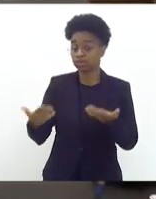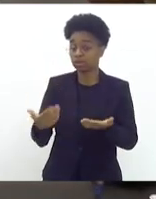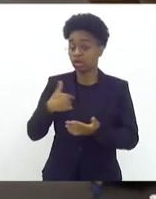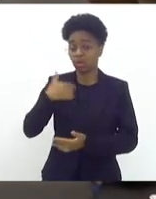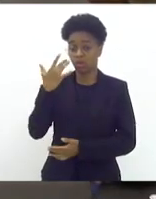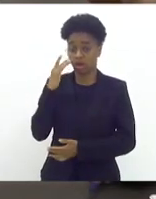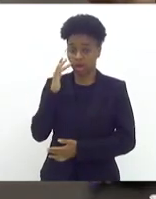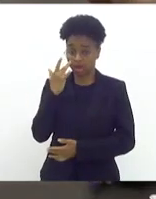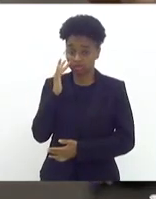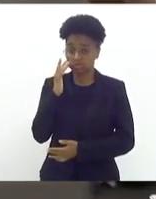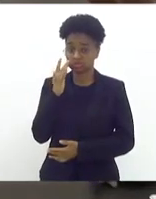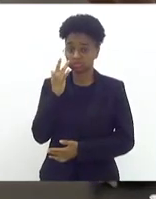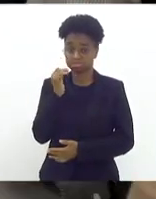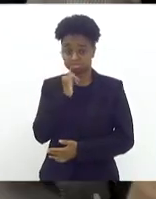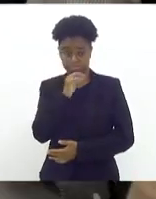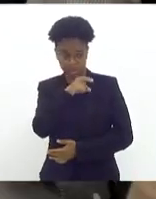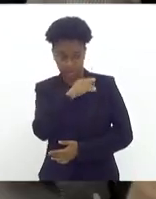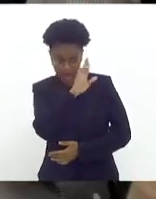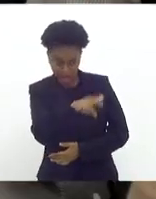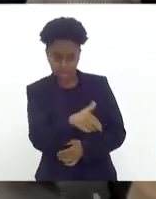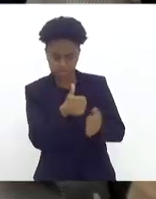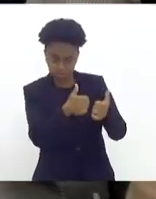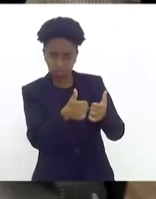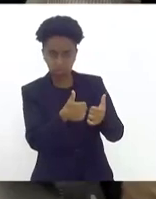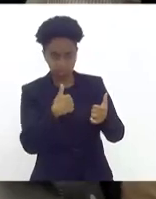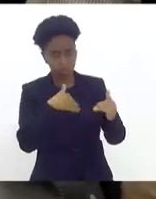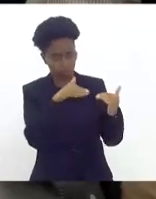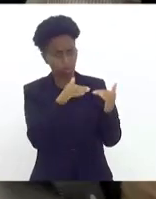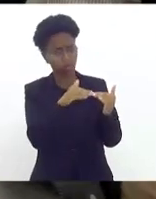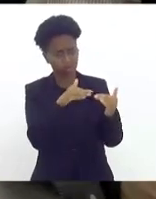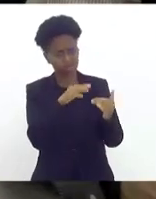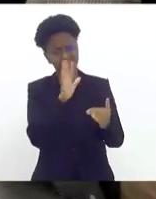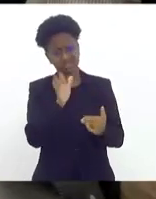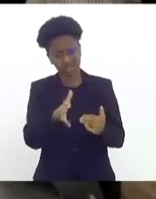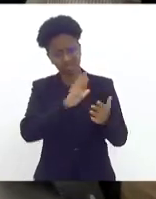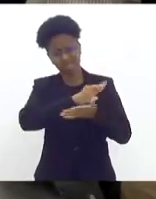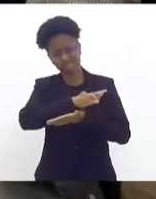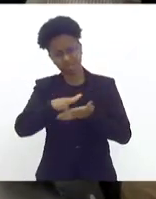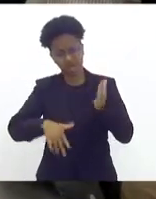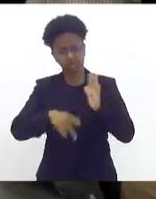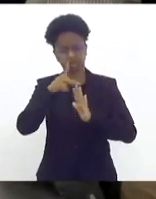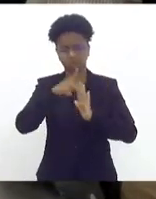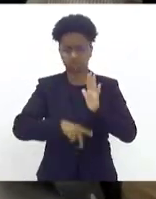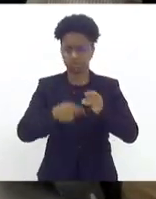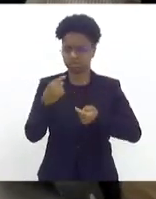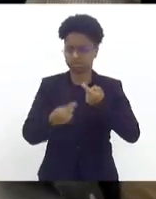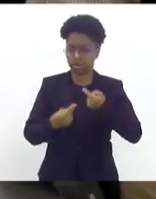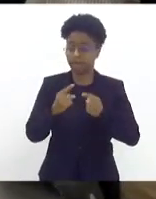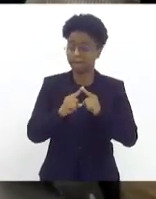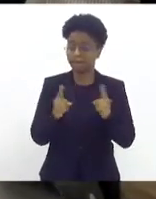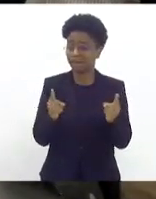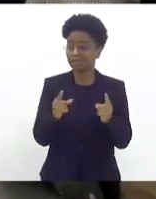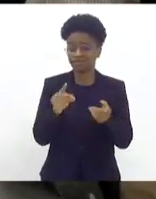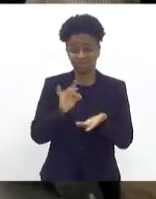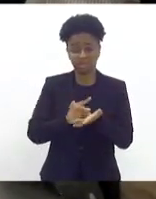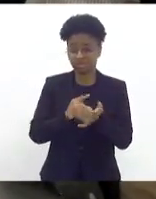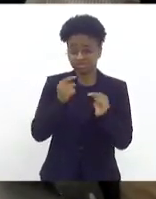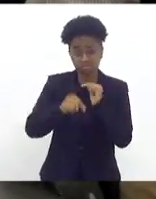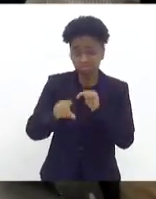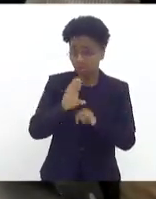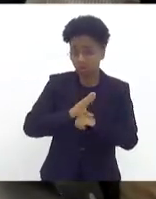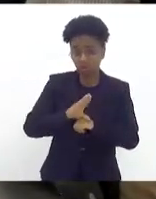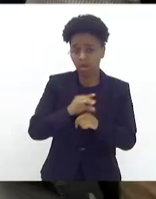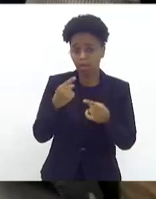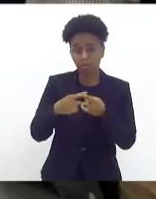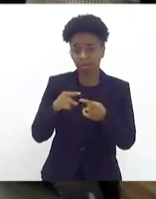independente de Vossa Excelência ter toda a razão, Luiz Paulo, isso daí já foi objeto de vários projetos, esse é mesmo inconstitucional, porque a gente não